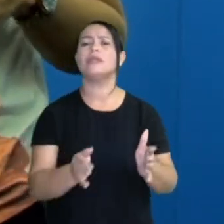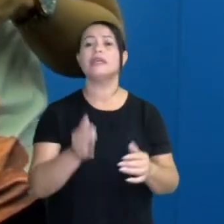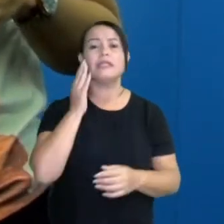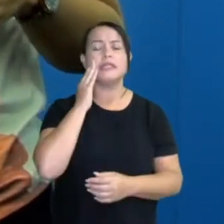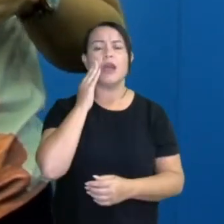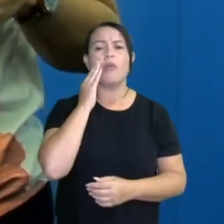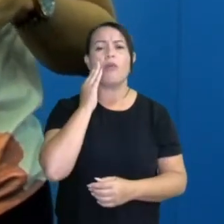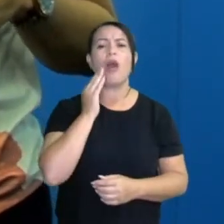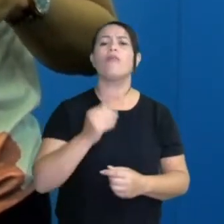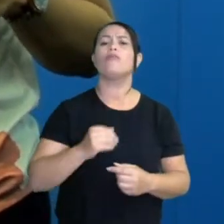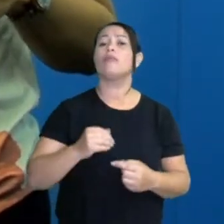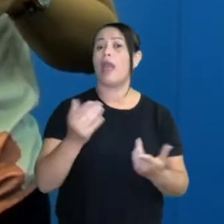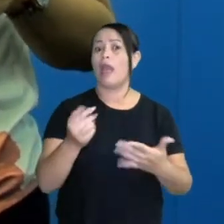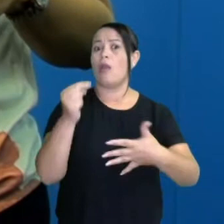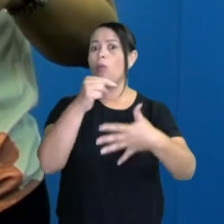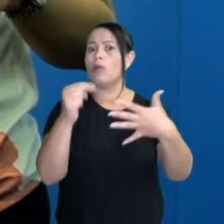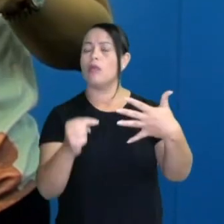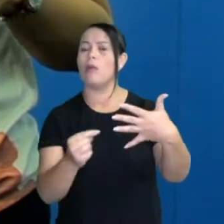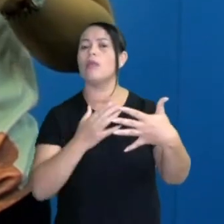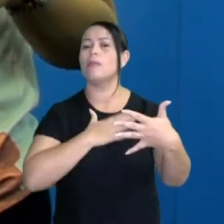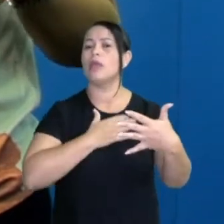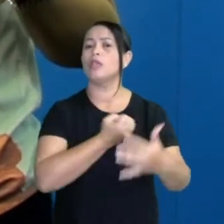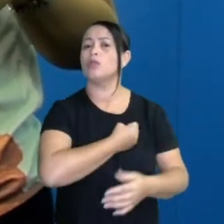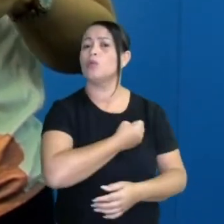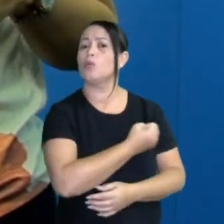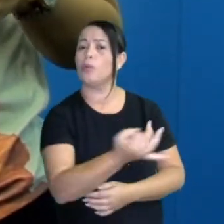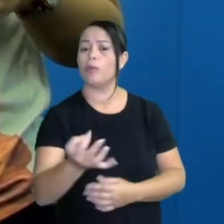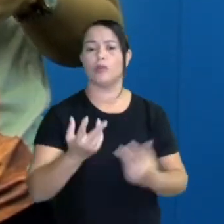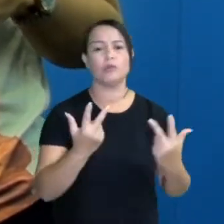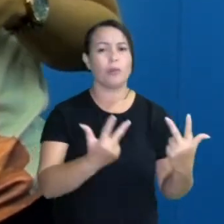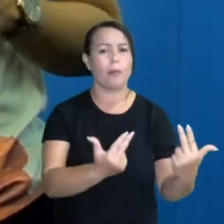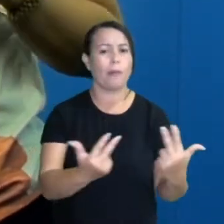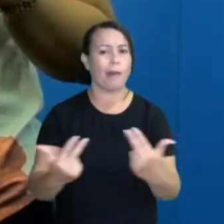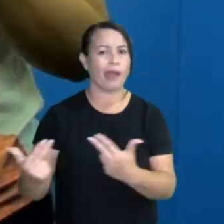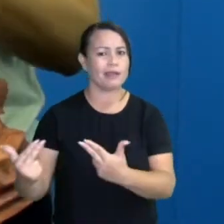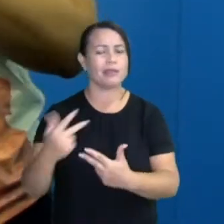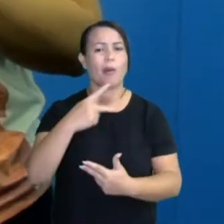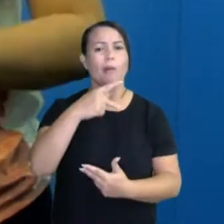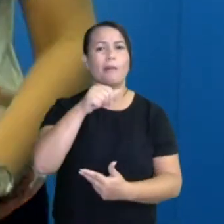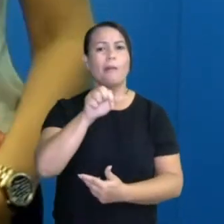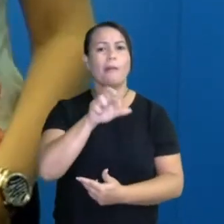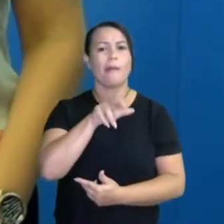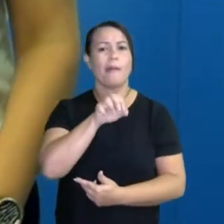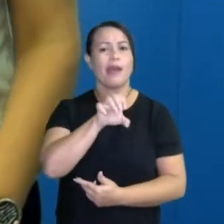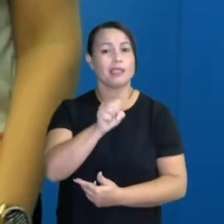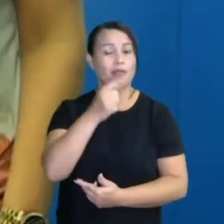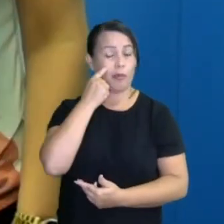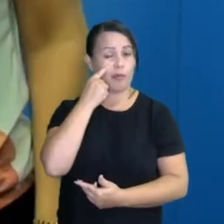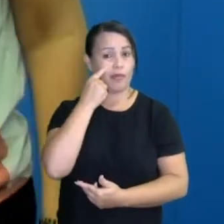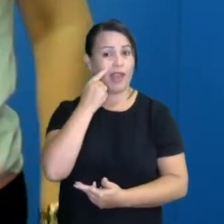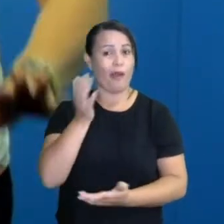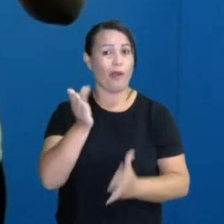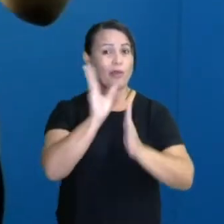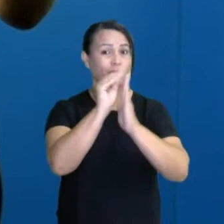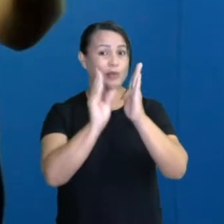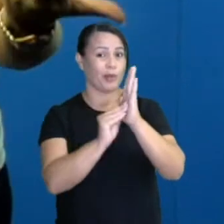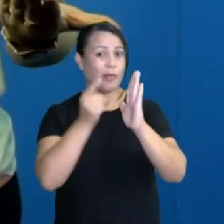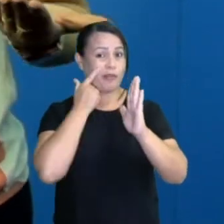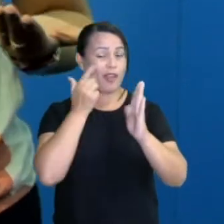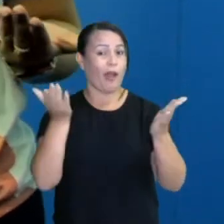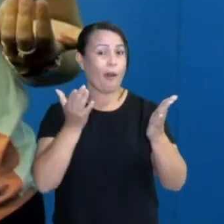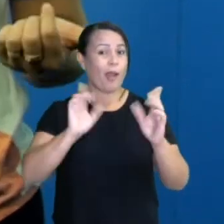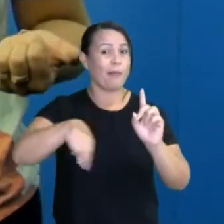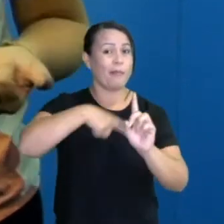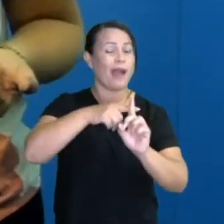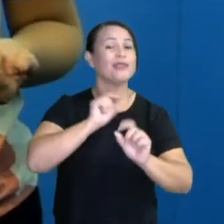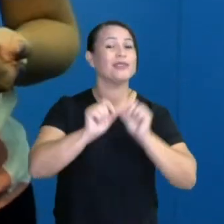Então, essa aqui é uma sequência minha de números pares, tá? Então, vamos lá para o nosso conteúdo para a gente ver